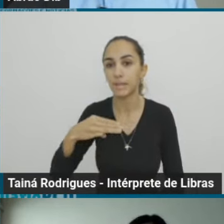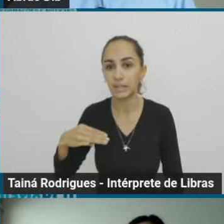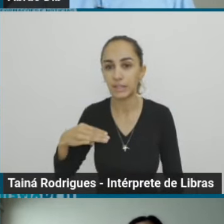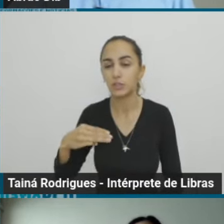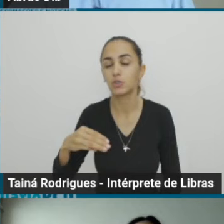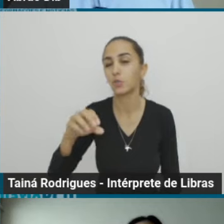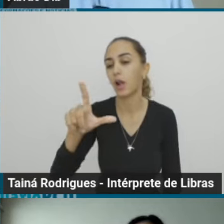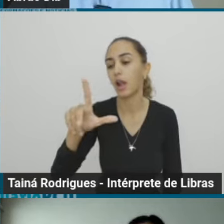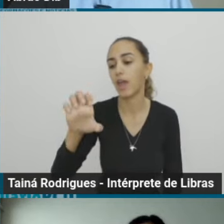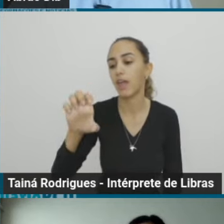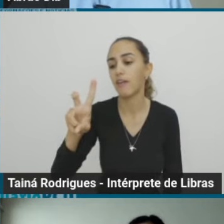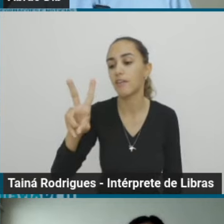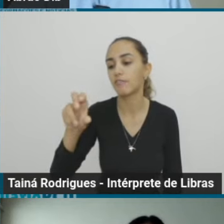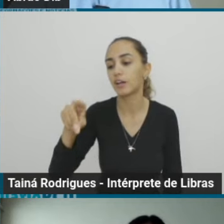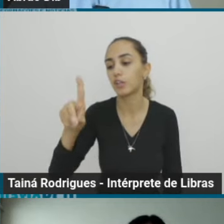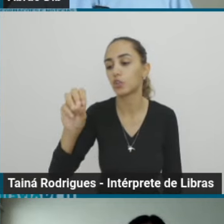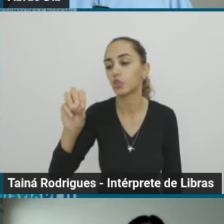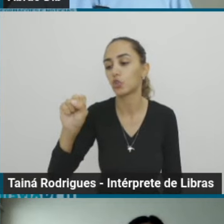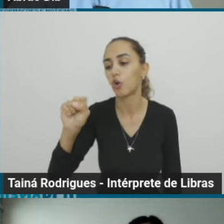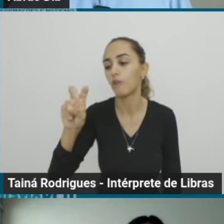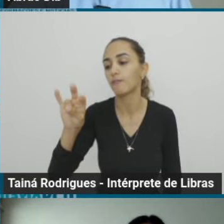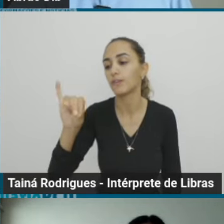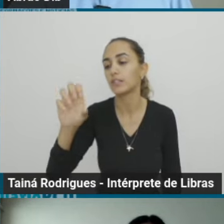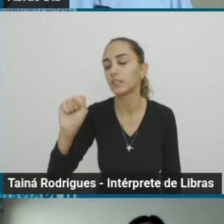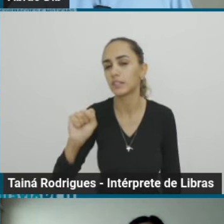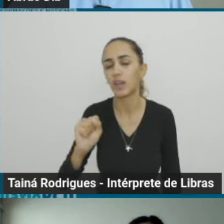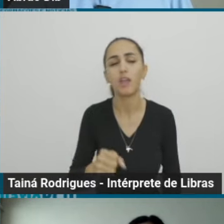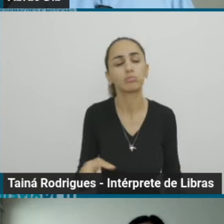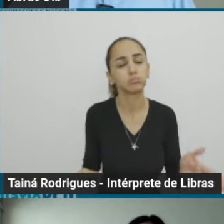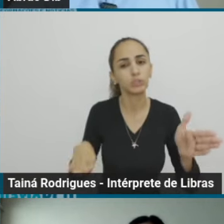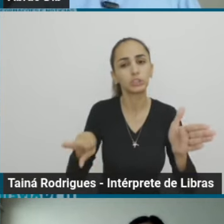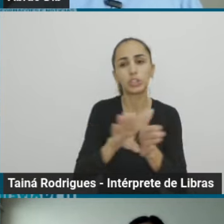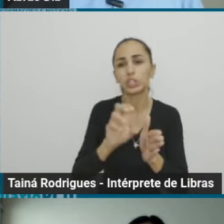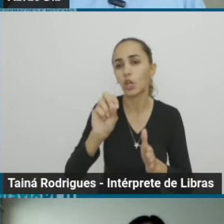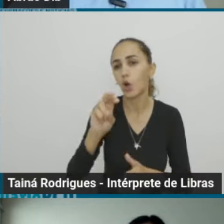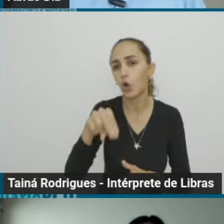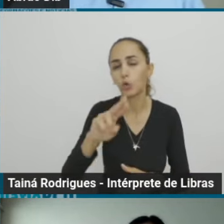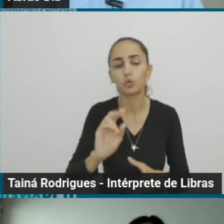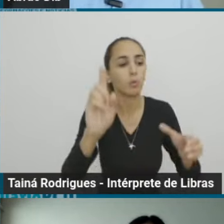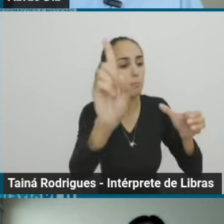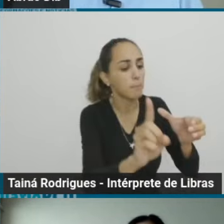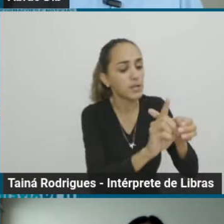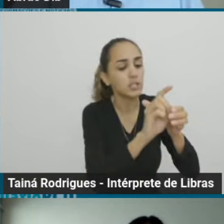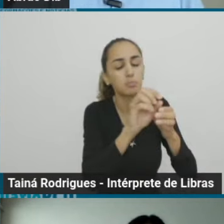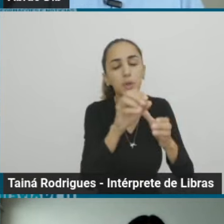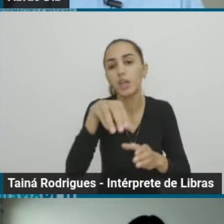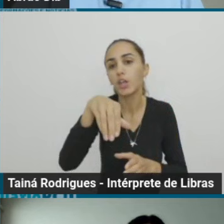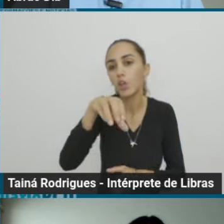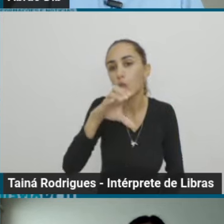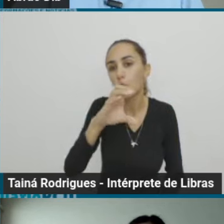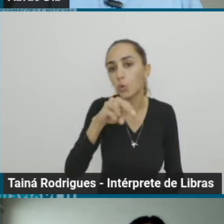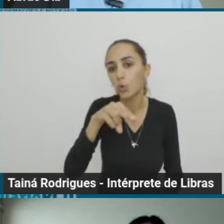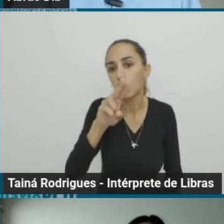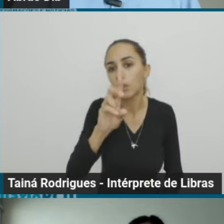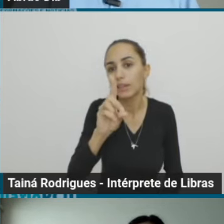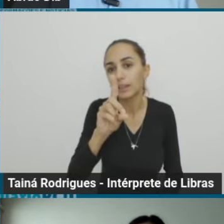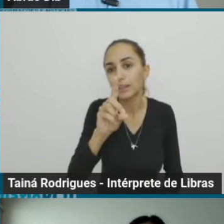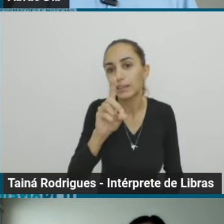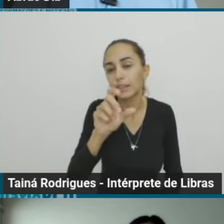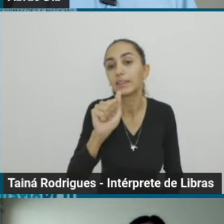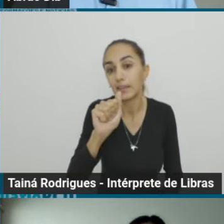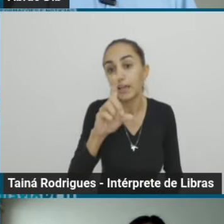ONU, da aprovação da convenção, onde, como integrante do CONAD, pude participar ativamente, propus